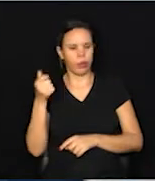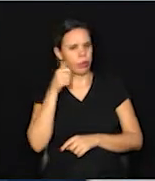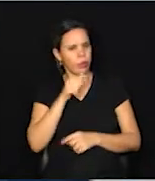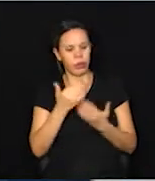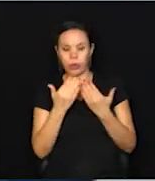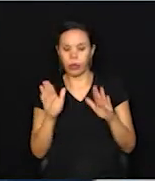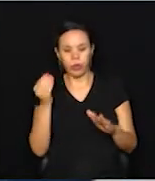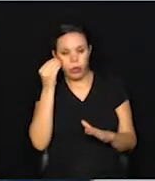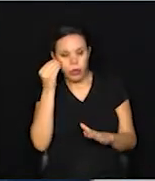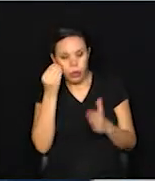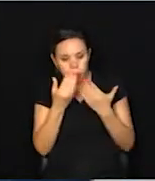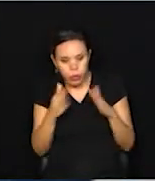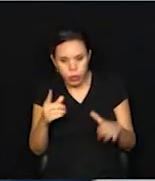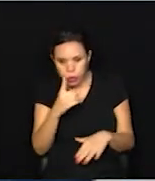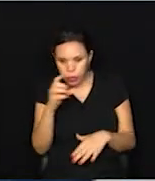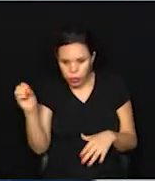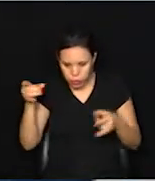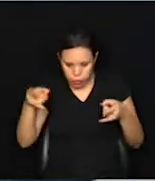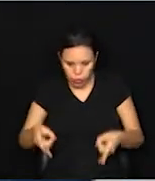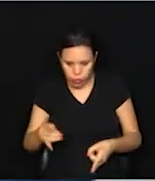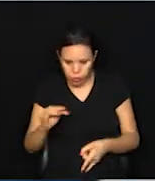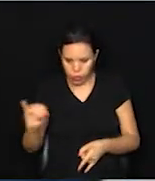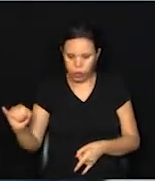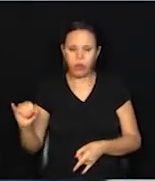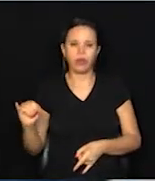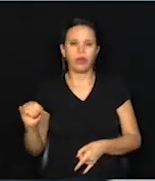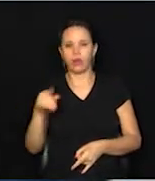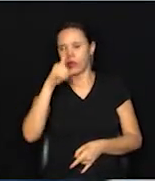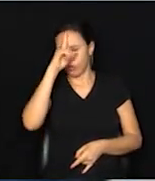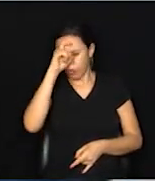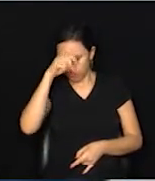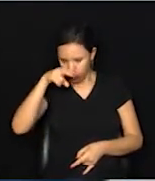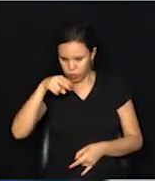10 leitos aqui na estrutura do Hospital Mário Gatti.